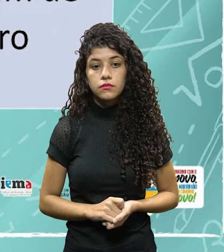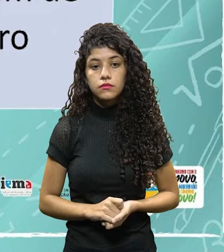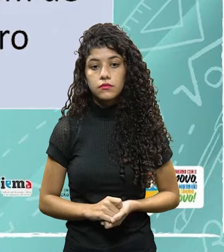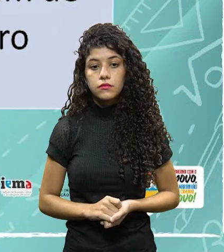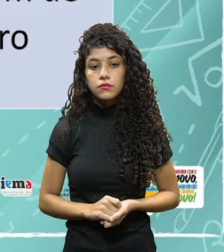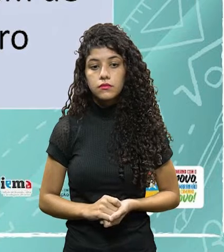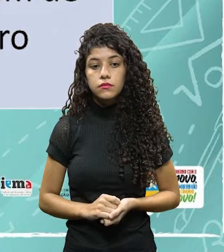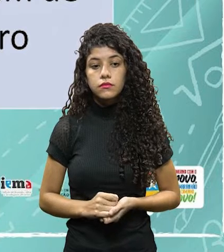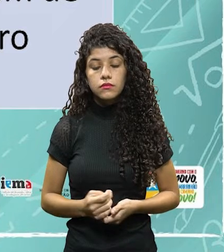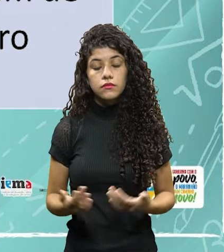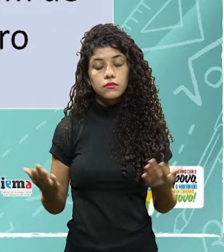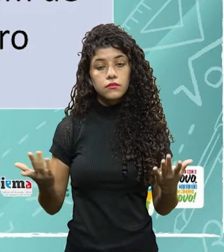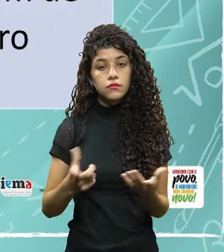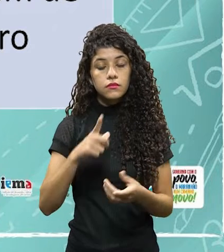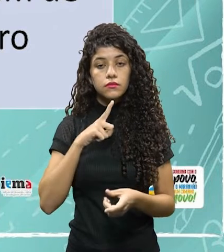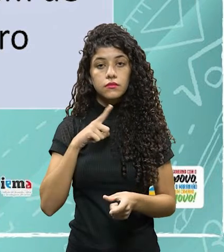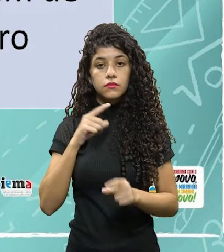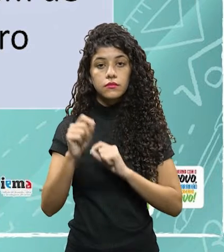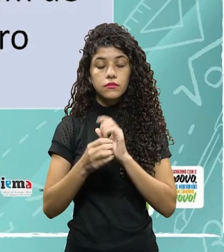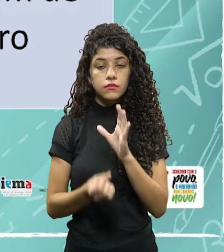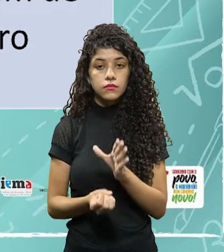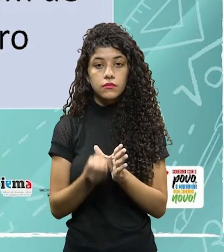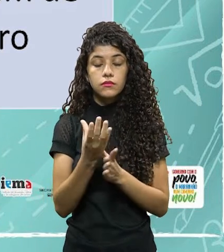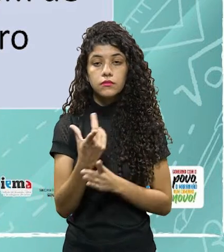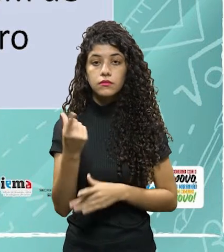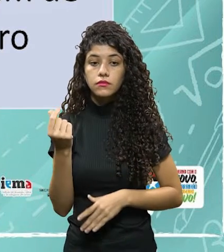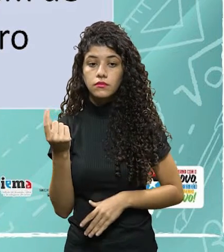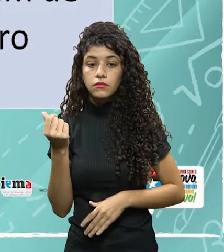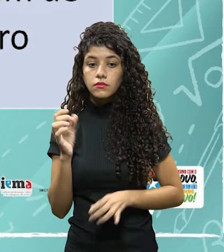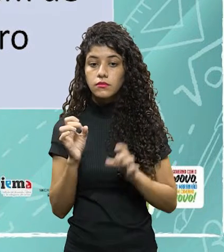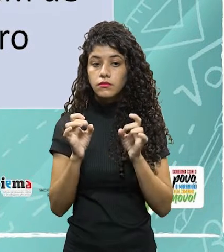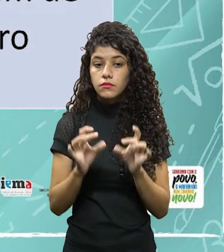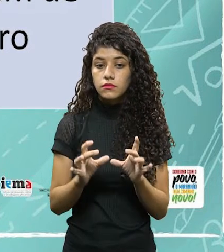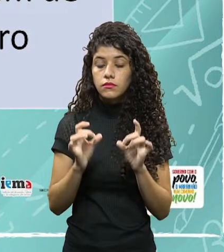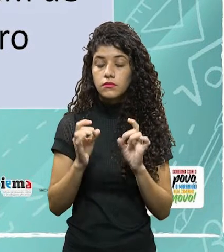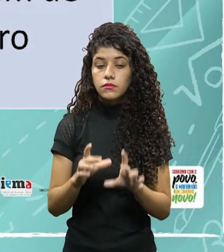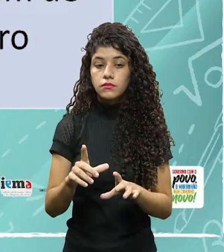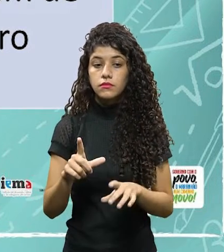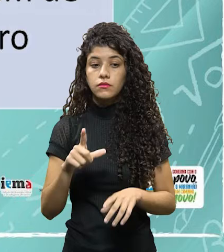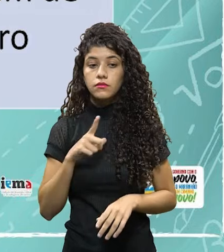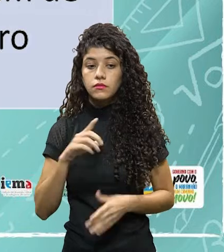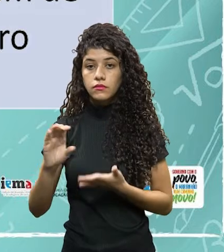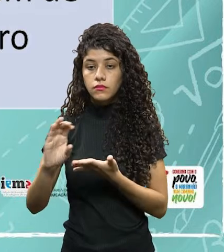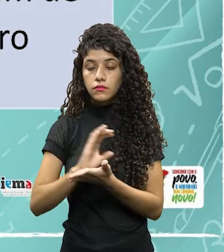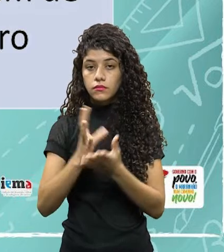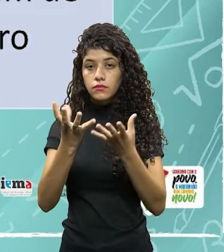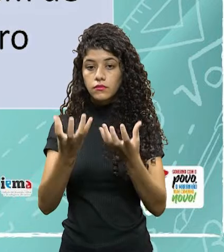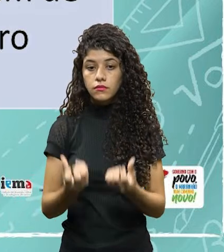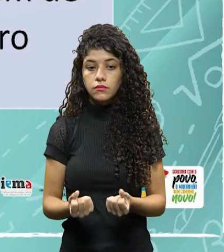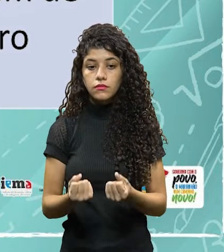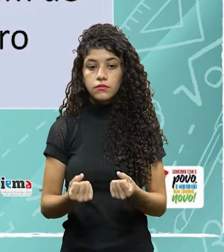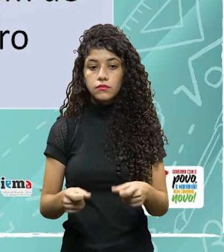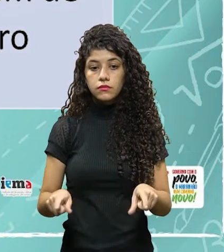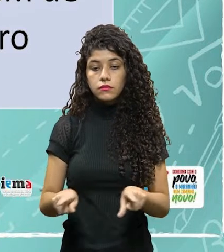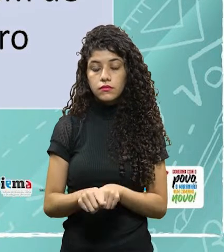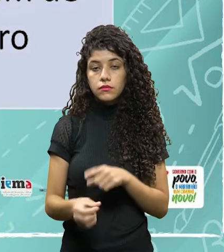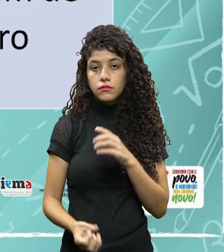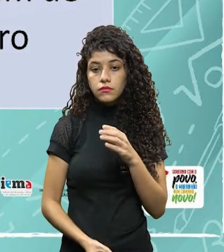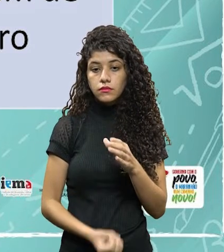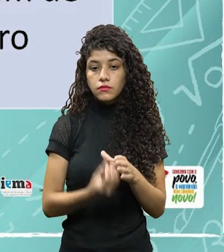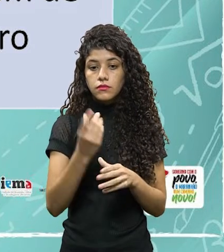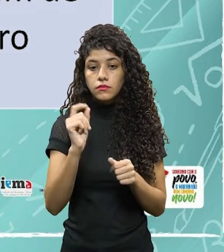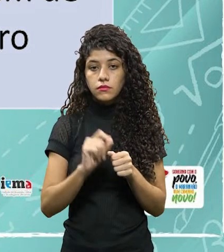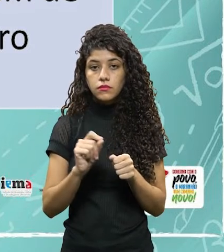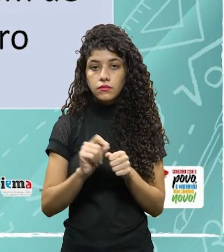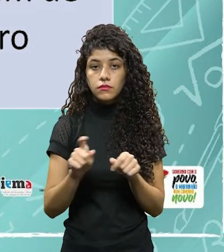E aqui a formação do preço de venda está vinculada ao quê? Ao custo de aquisição, ao custo de produção